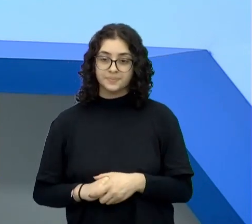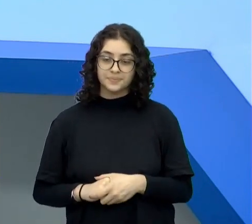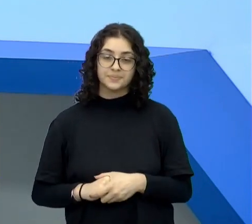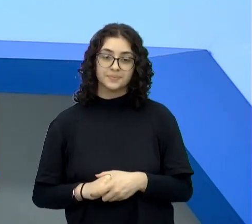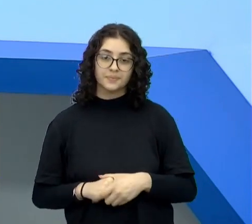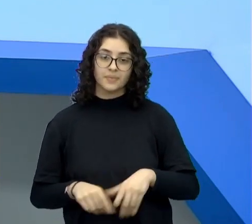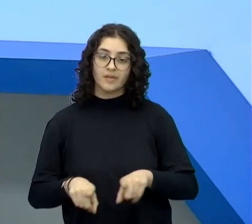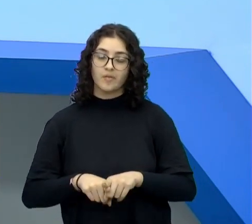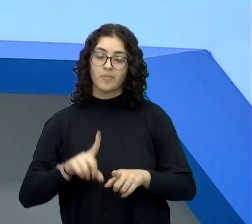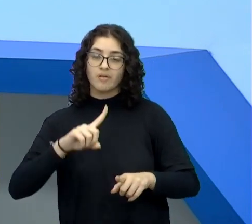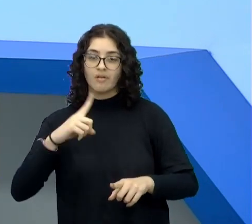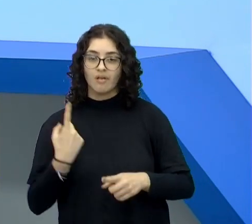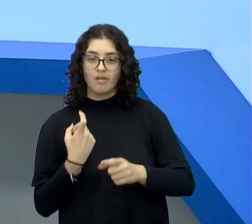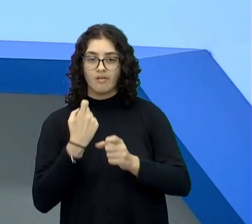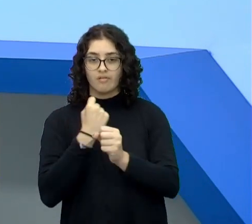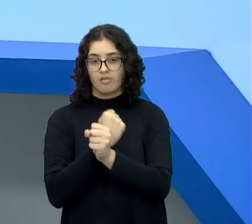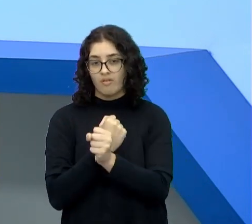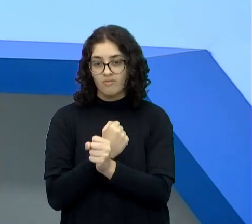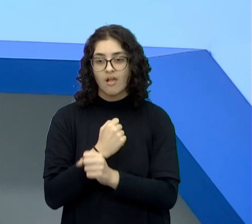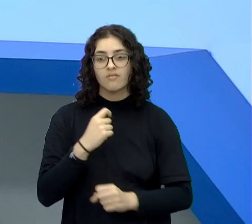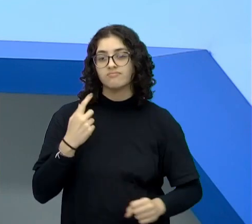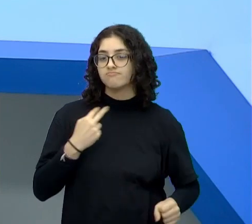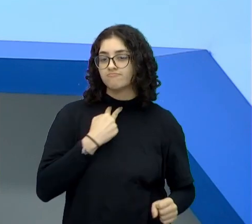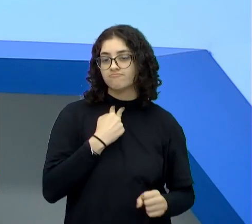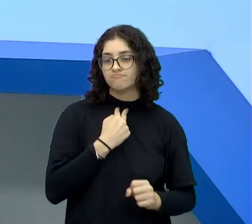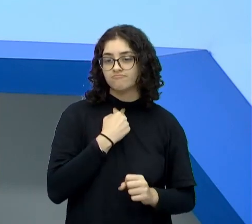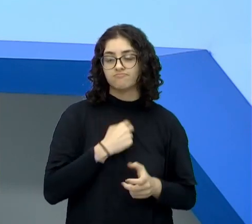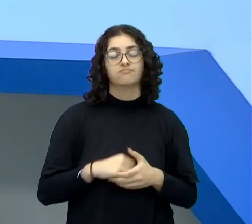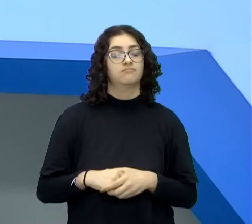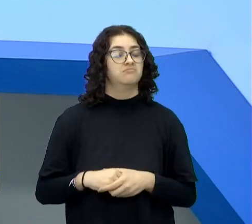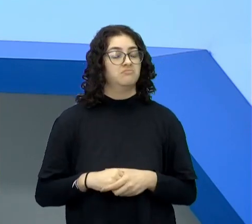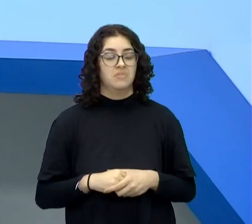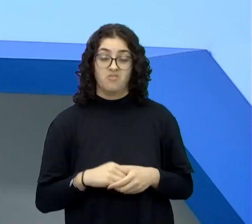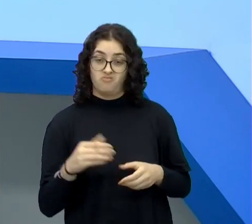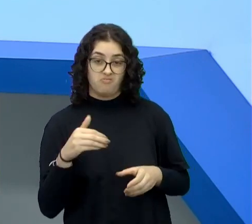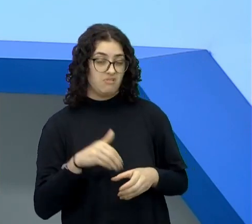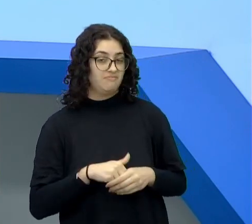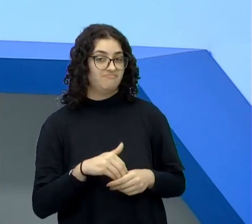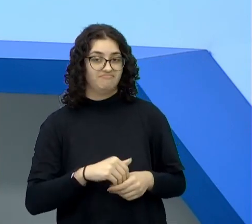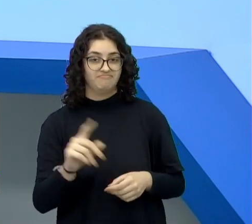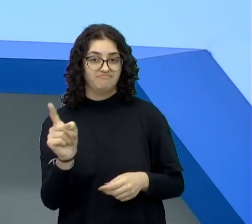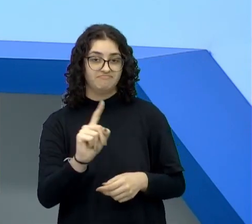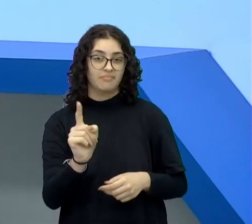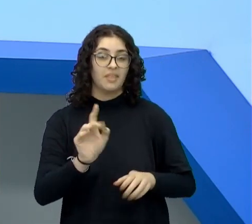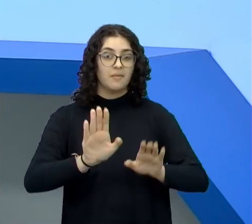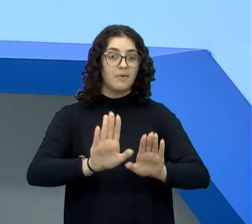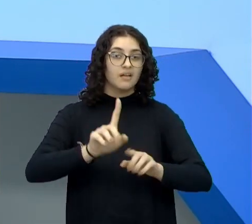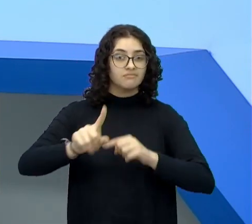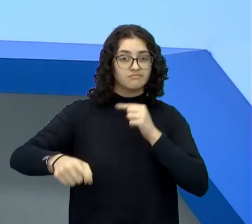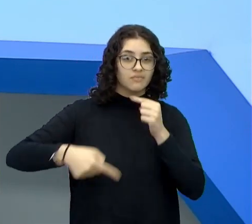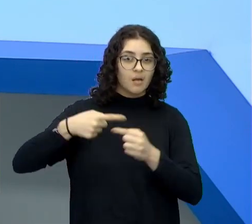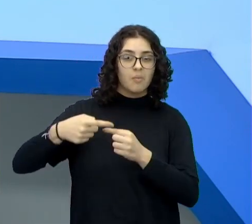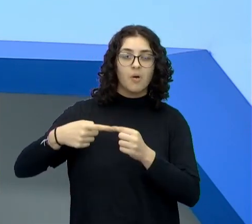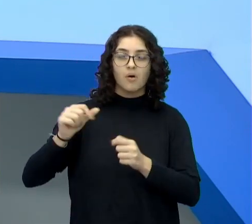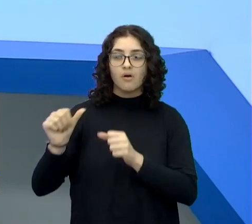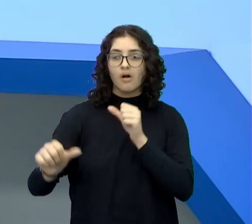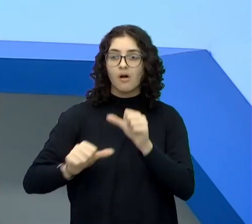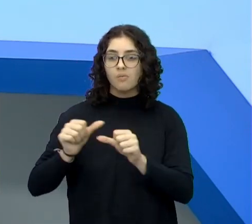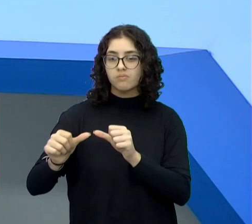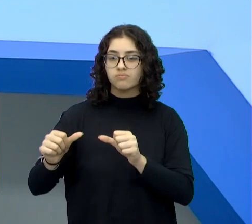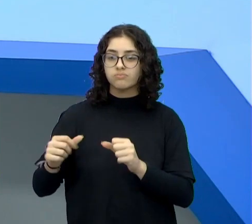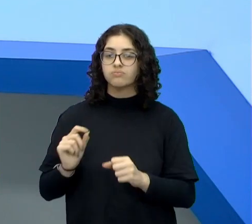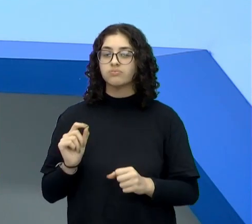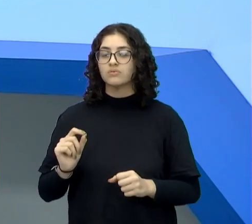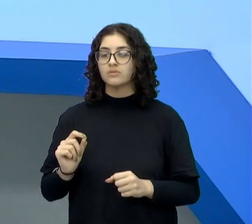os ex-escravizados, né? Então, essas pessoas elas estavam excluídas, mas depois a gente vai tendo aí